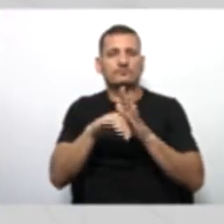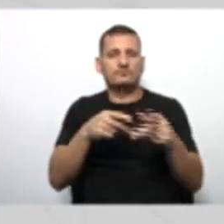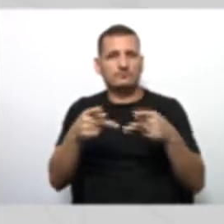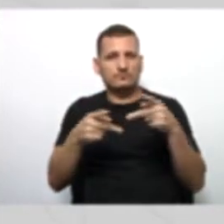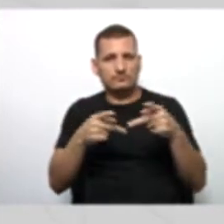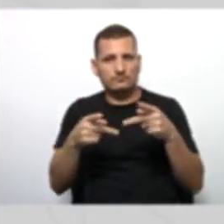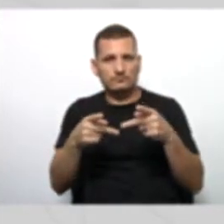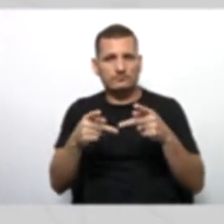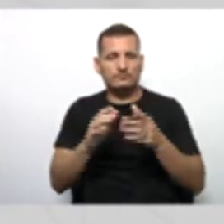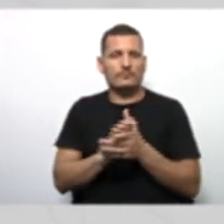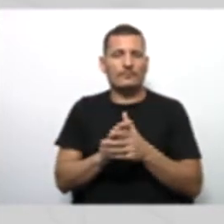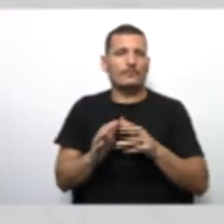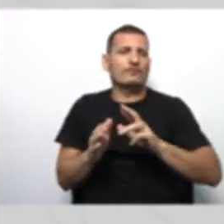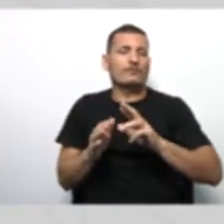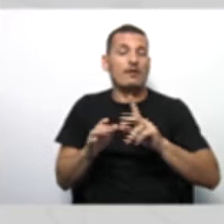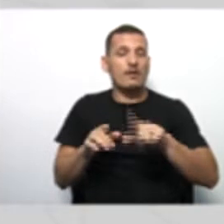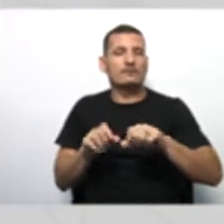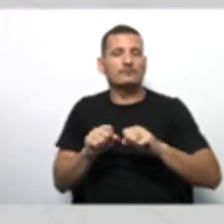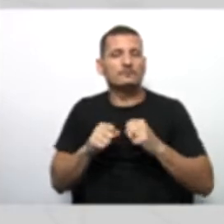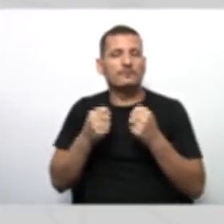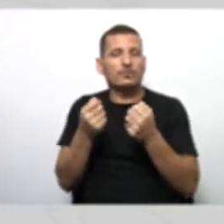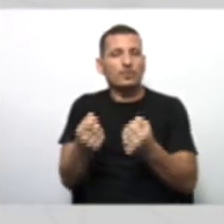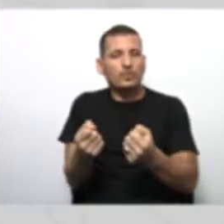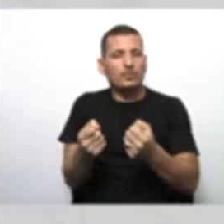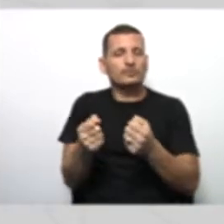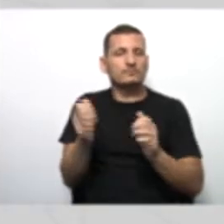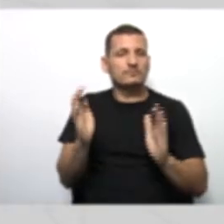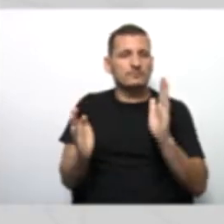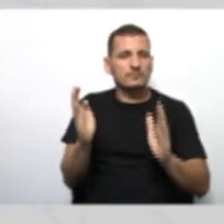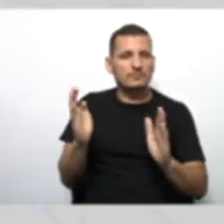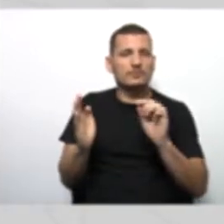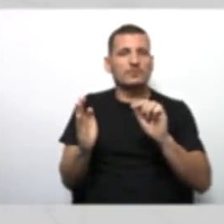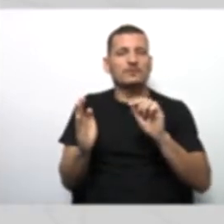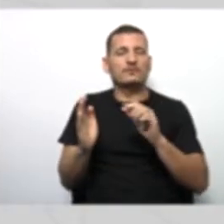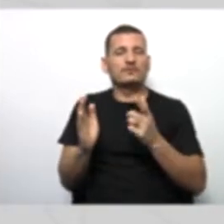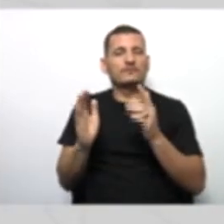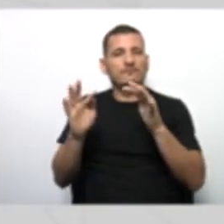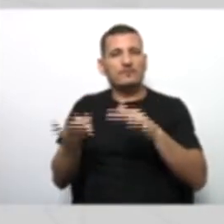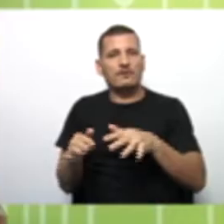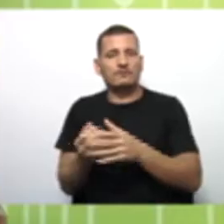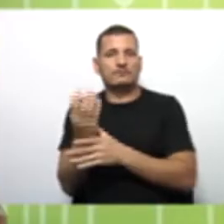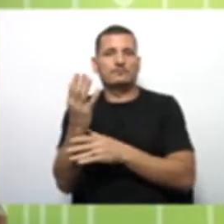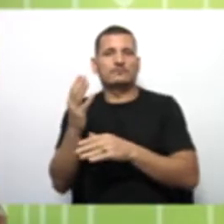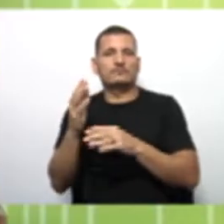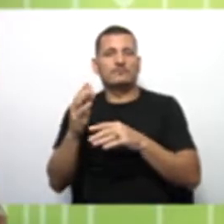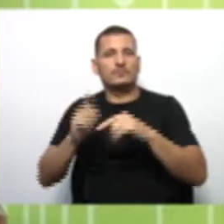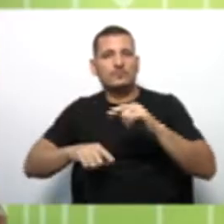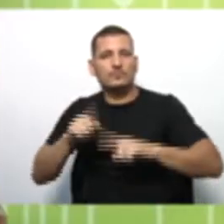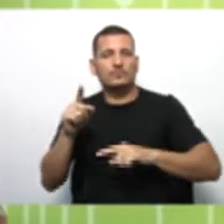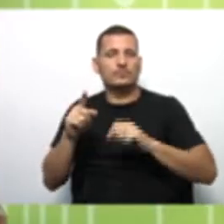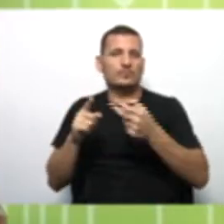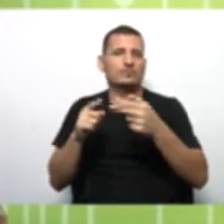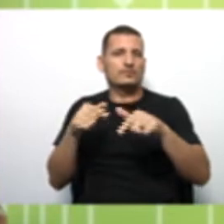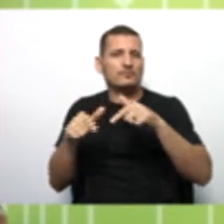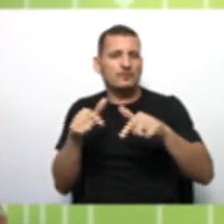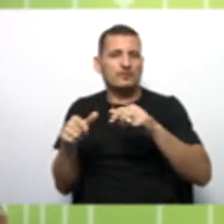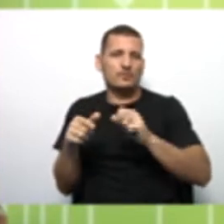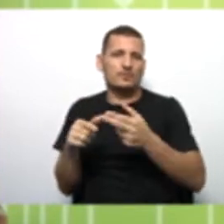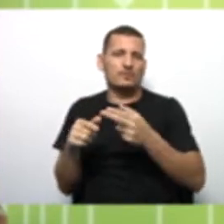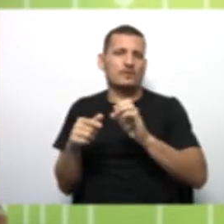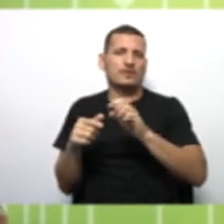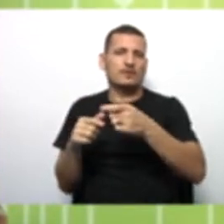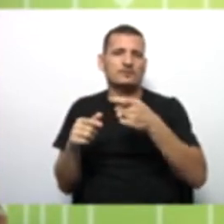é algo, é um esforço temporário para gerar um produto, serviço ou alguma coisa exclusiva. Se é exclusiva, a